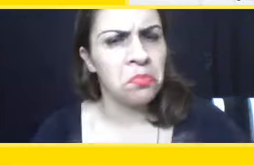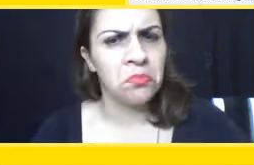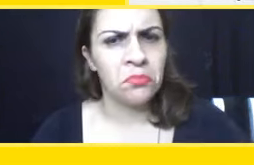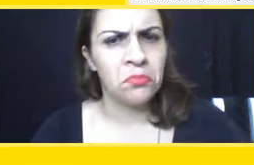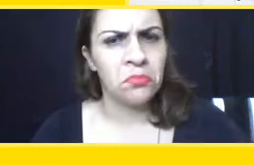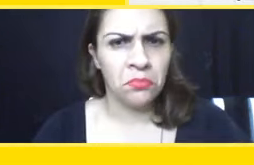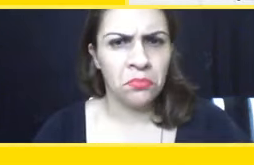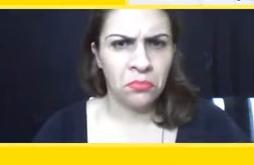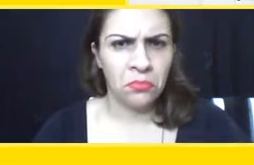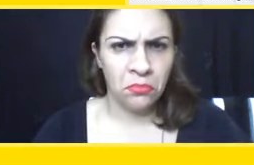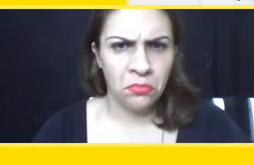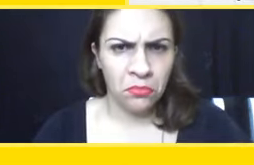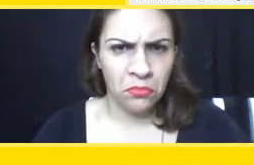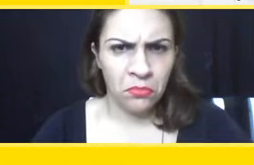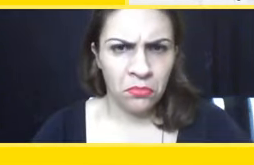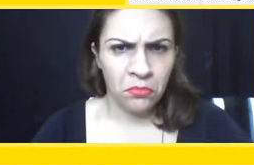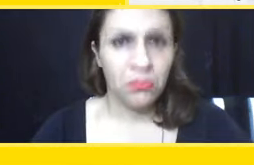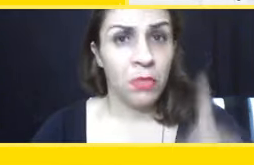eu acho.